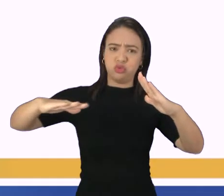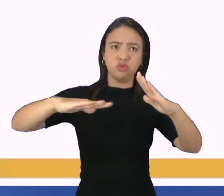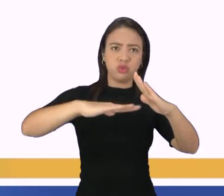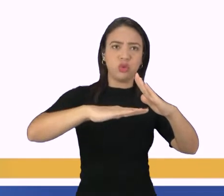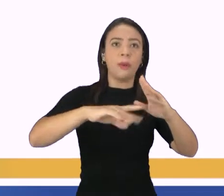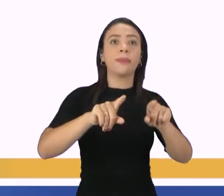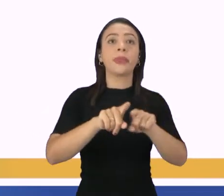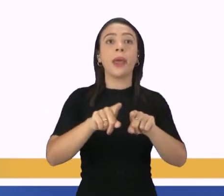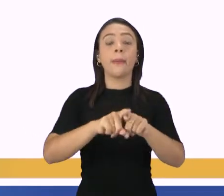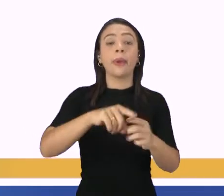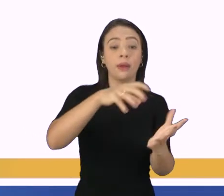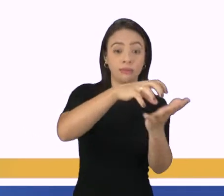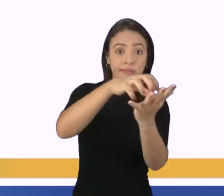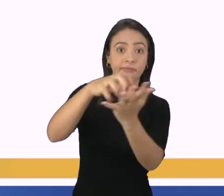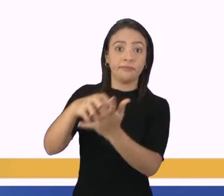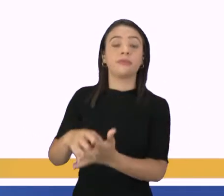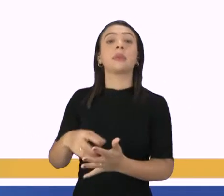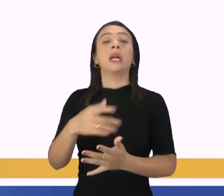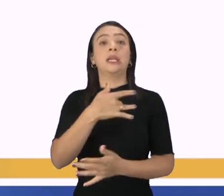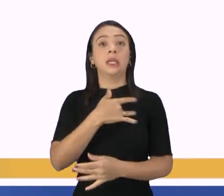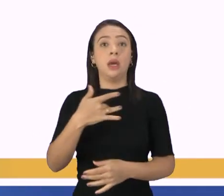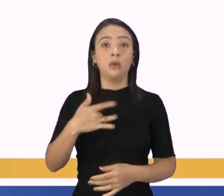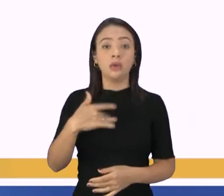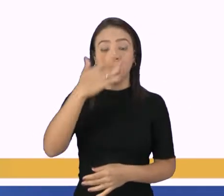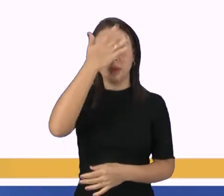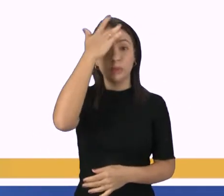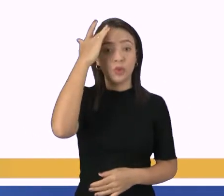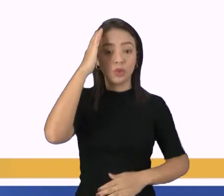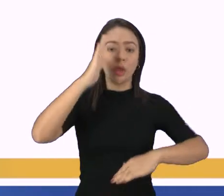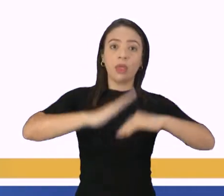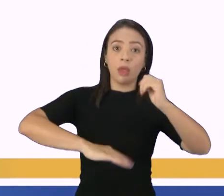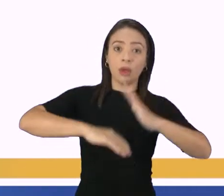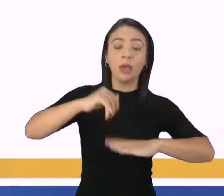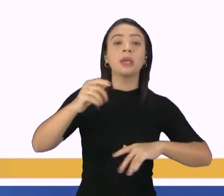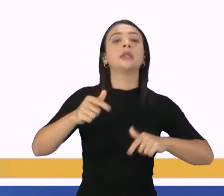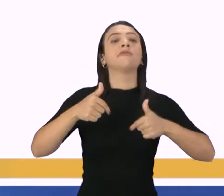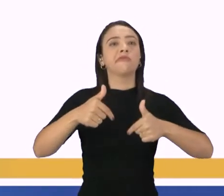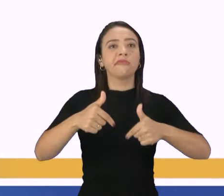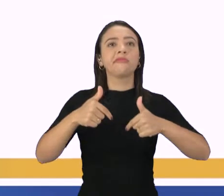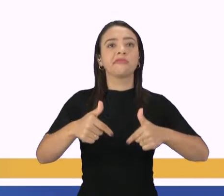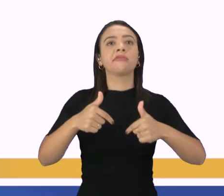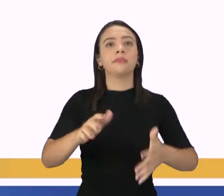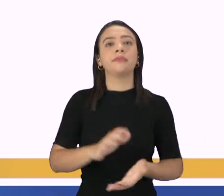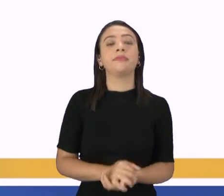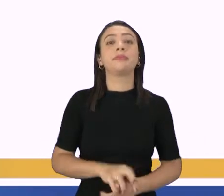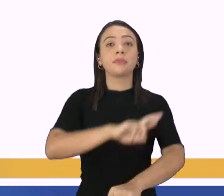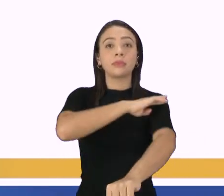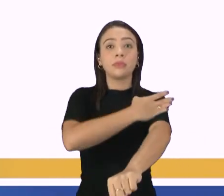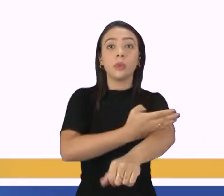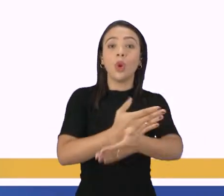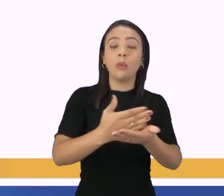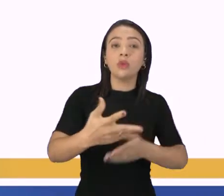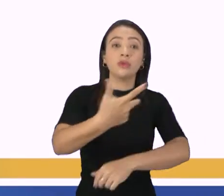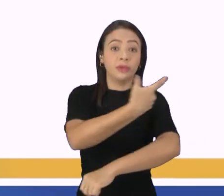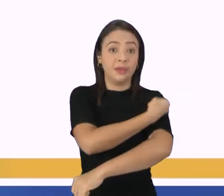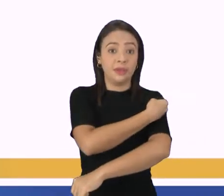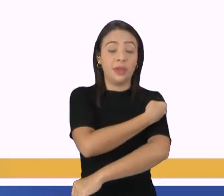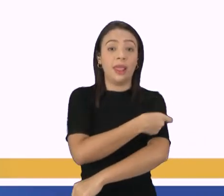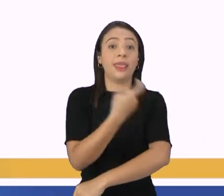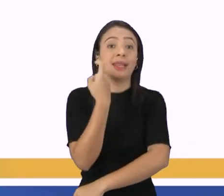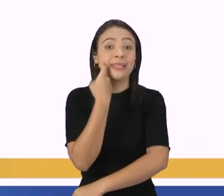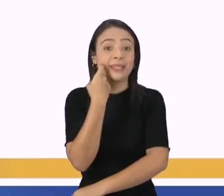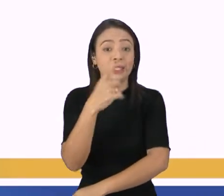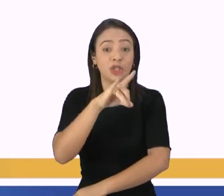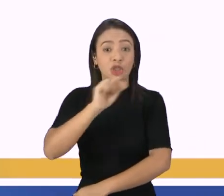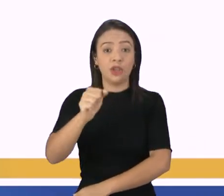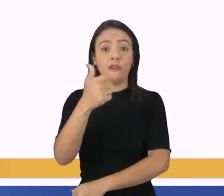unidades de saúde, onde os servidores trabalham na linha de frente. Rio Branco começou a vacinar nesta sexta-feira,